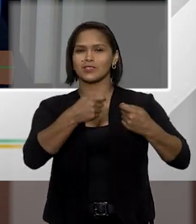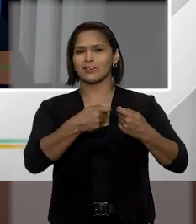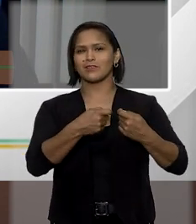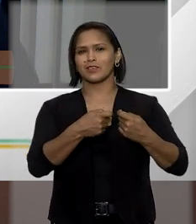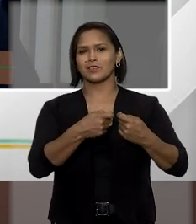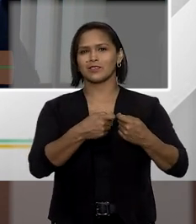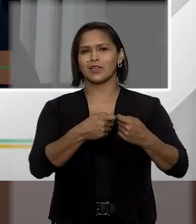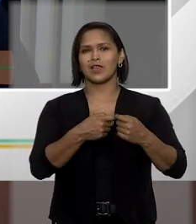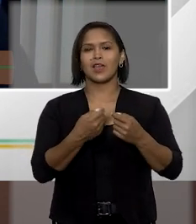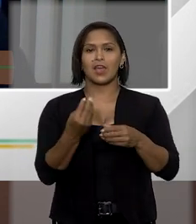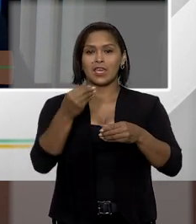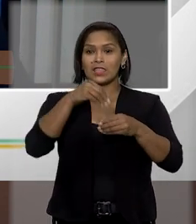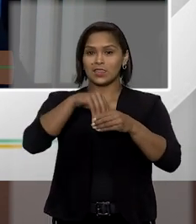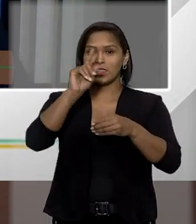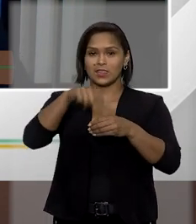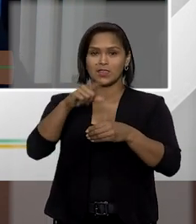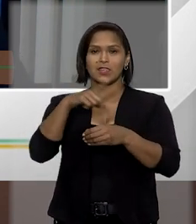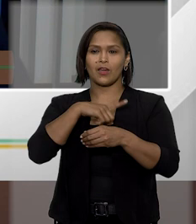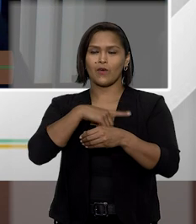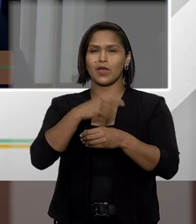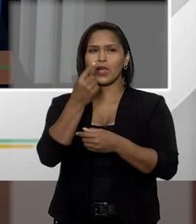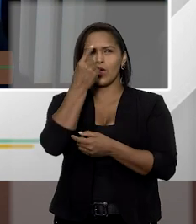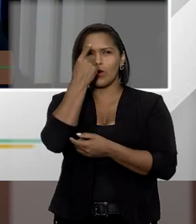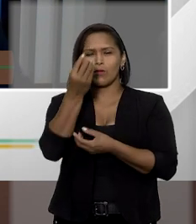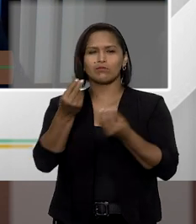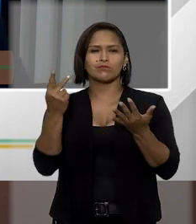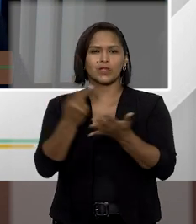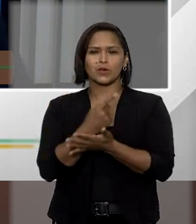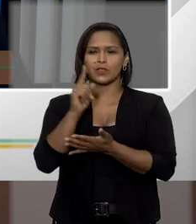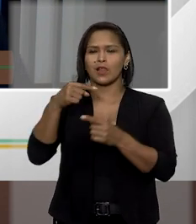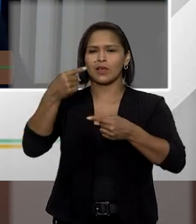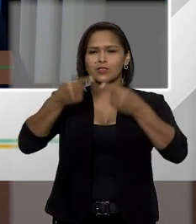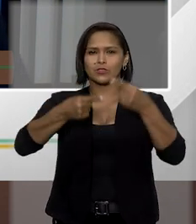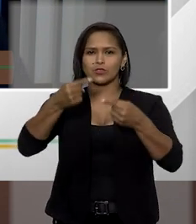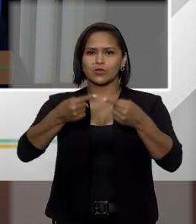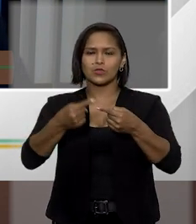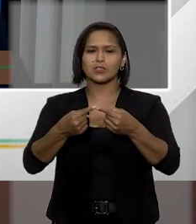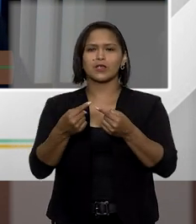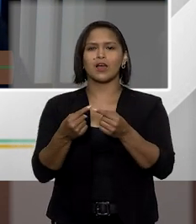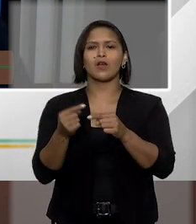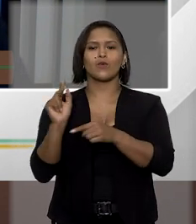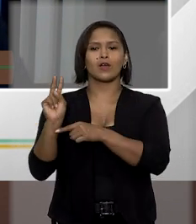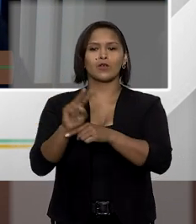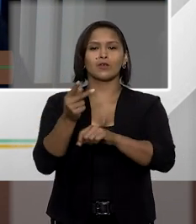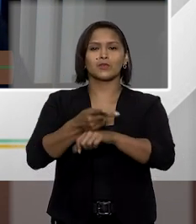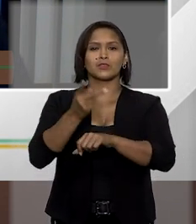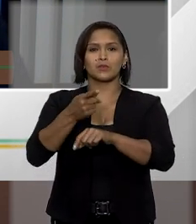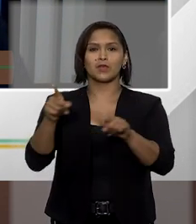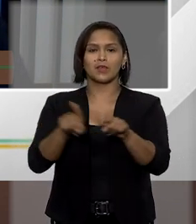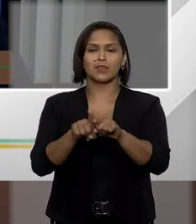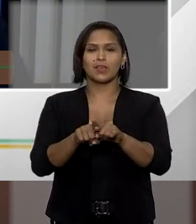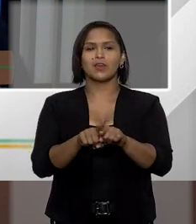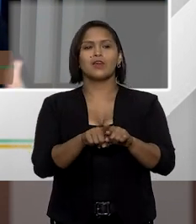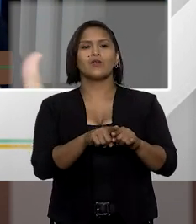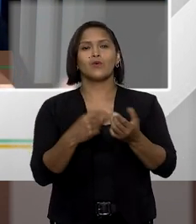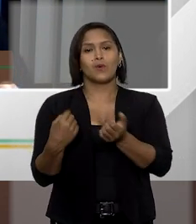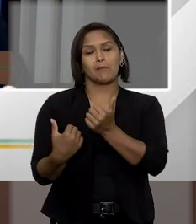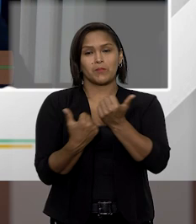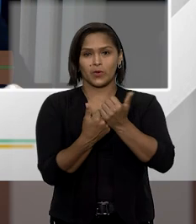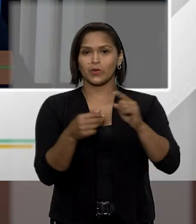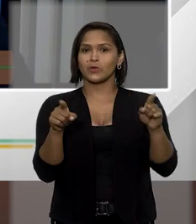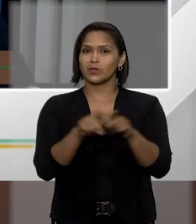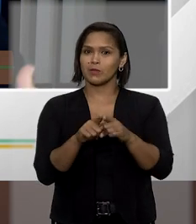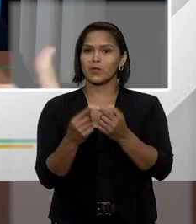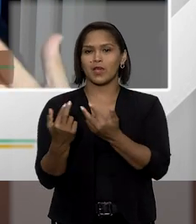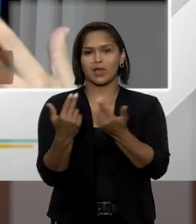defesa. Então, é inclusive por isso que, assim como acontece lá nas discussões com a colaboração premiada, o acordo de leniência ele se